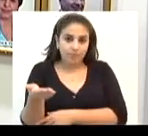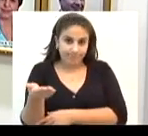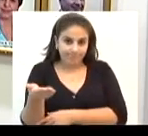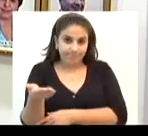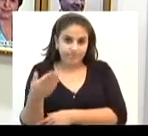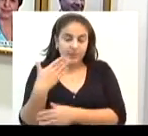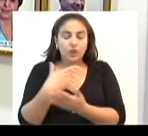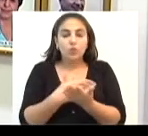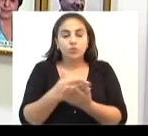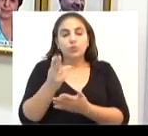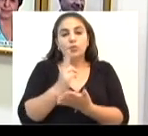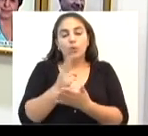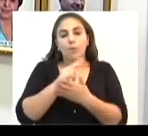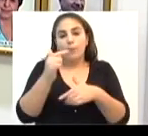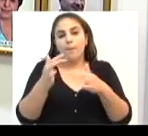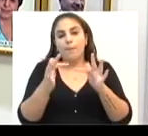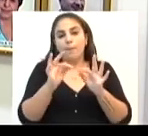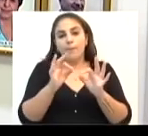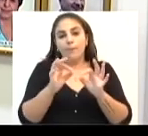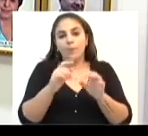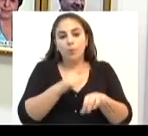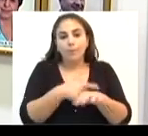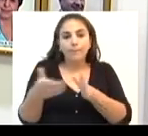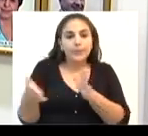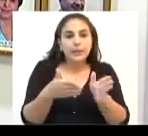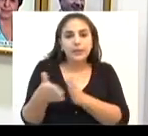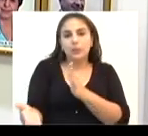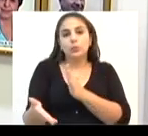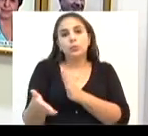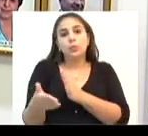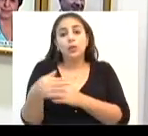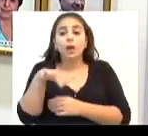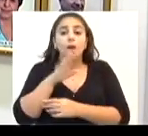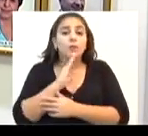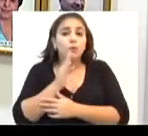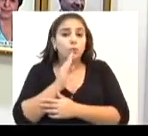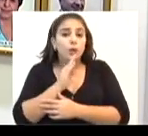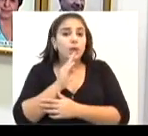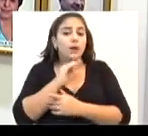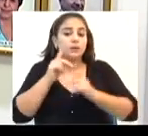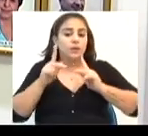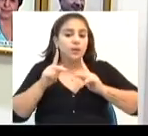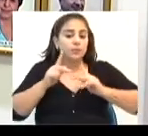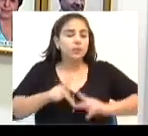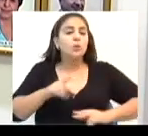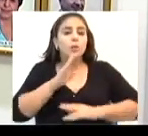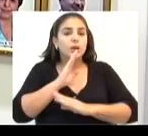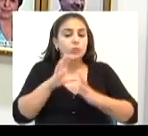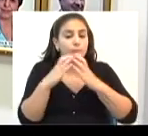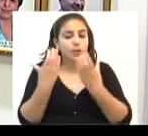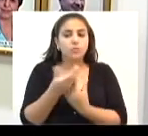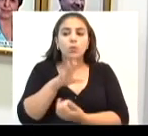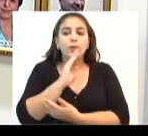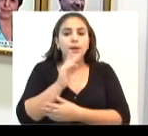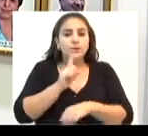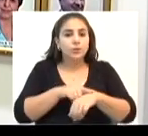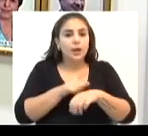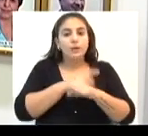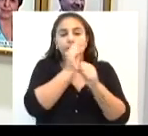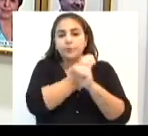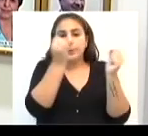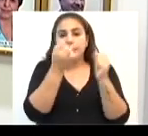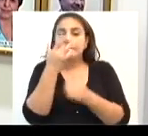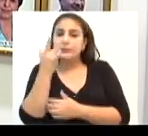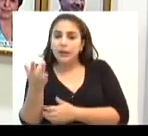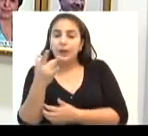o período ordinário, que já é um horário de conhecimento da população, ou seja, a casa funciona pela parte da manhã com o trabalho das